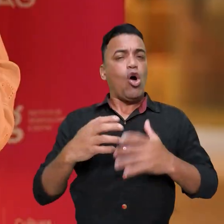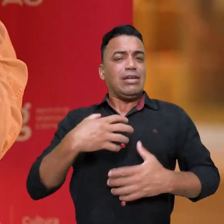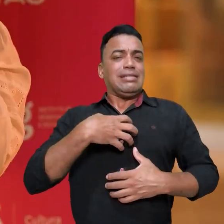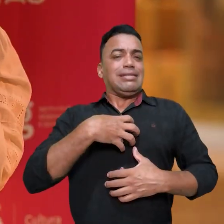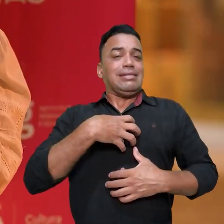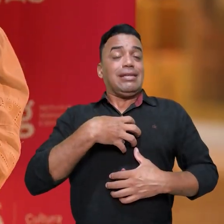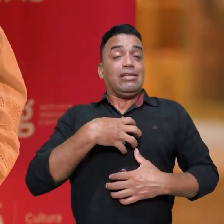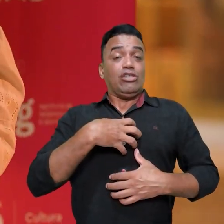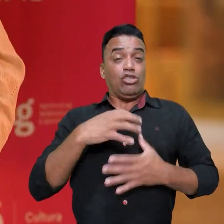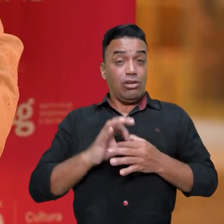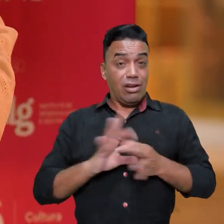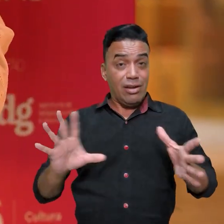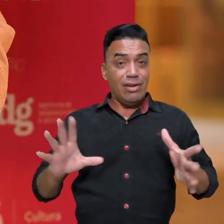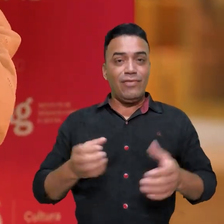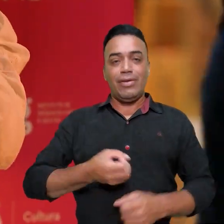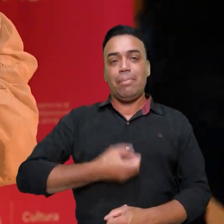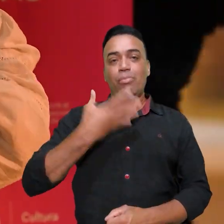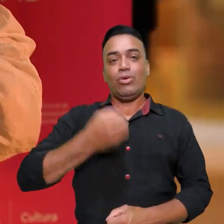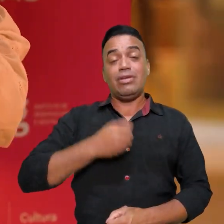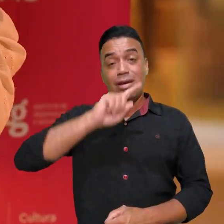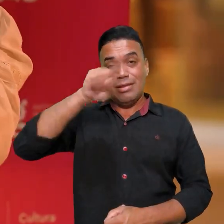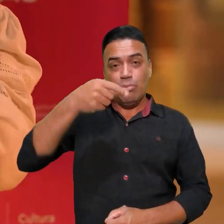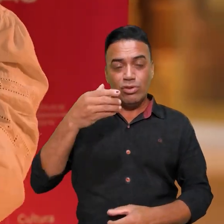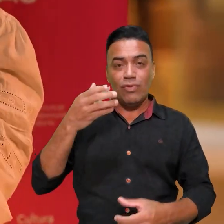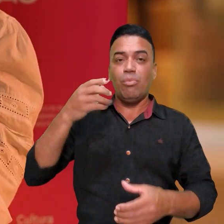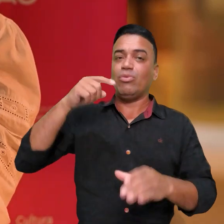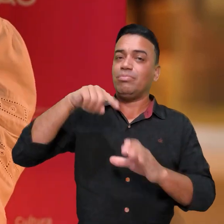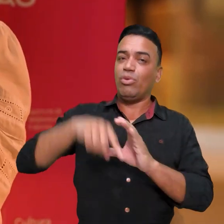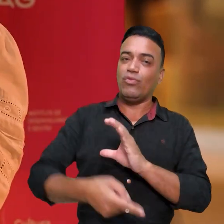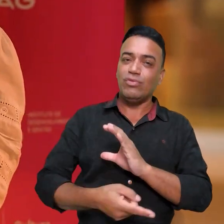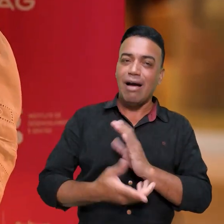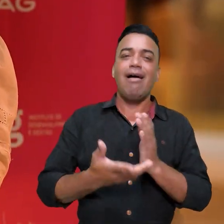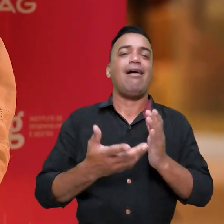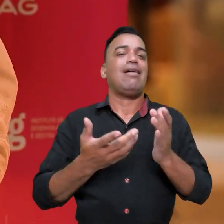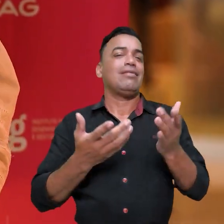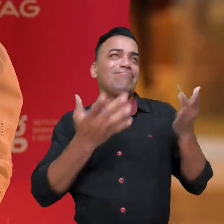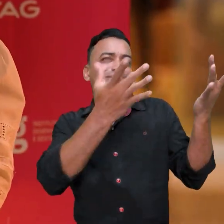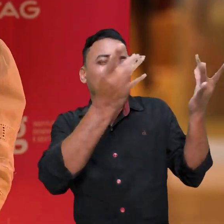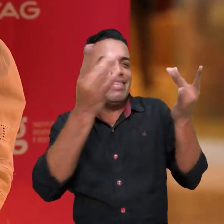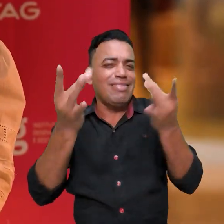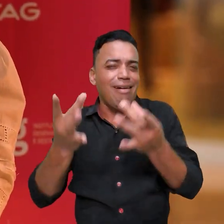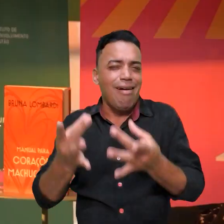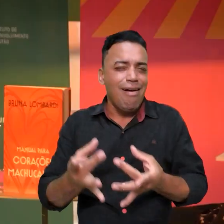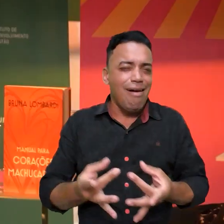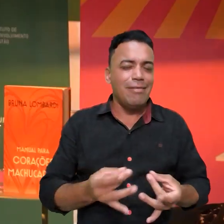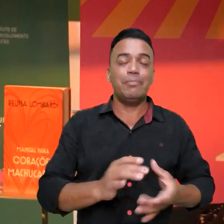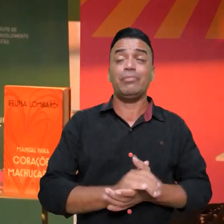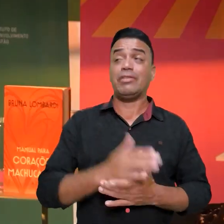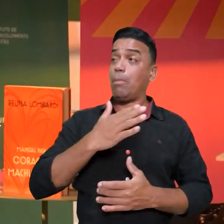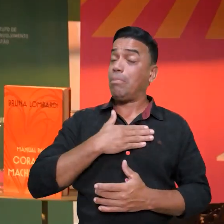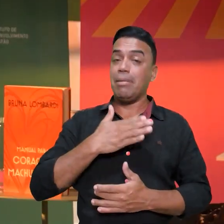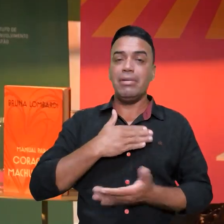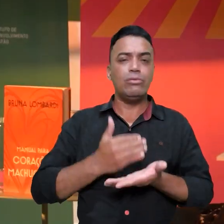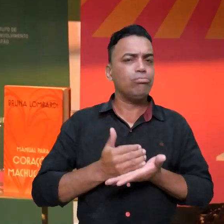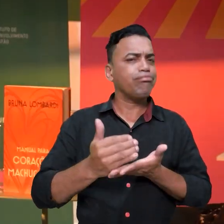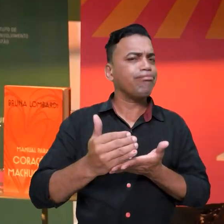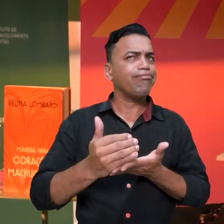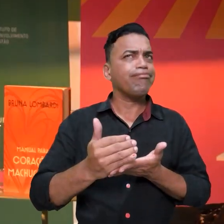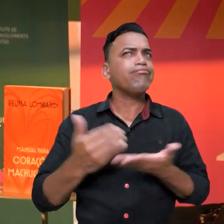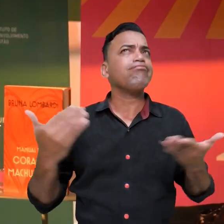sabe, essa poesia? Depois a gente vai entrar nos meandros e nas nuances dela. Não, para mim